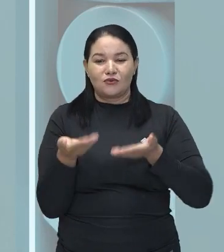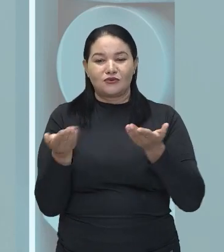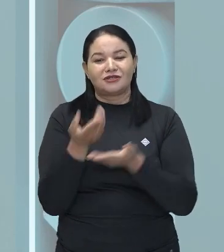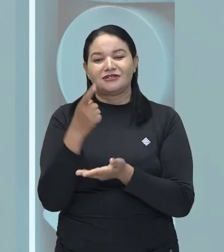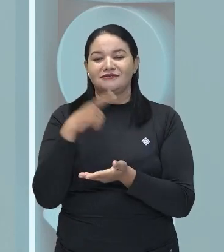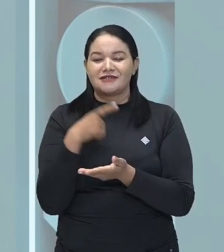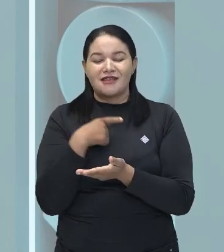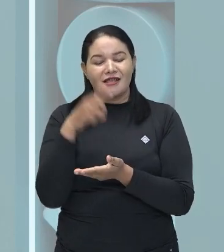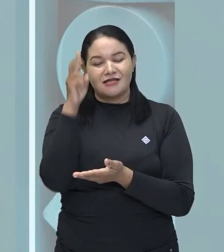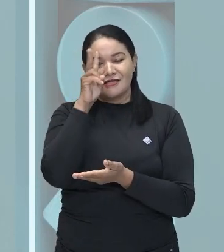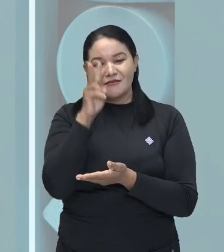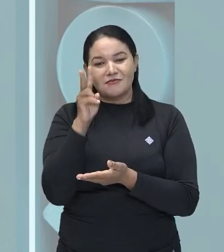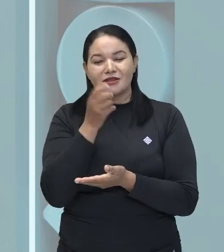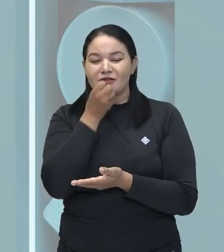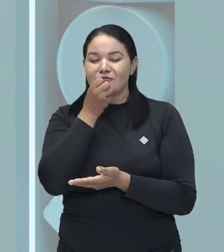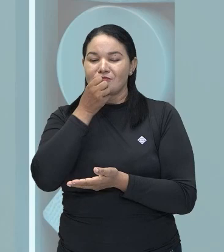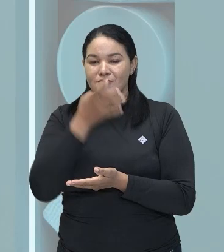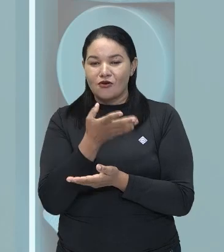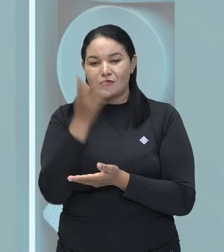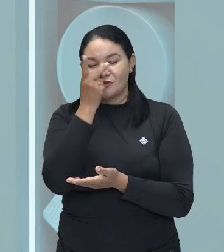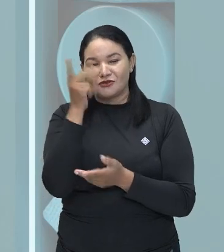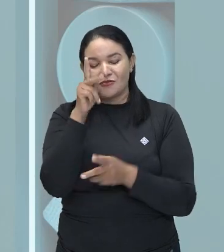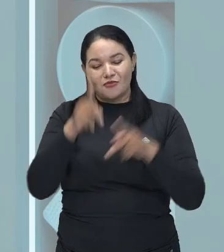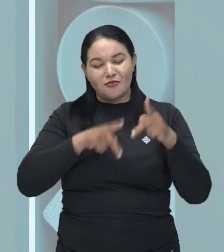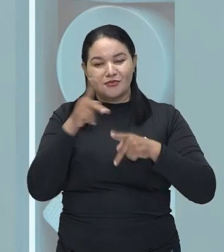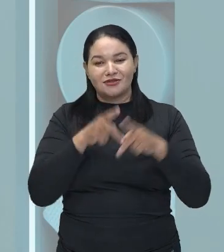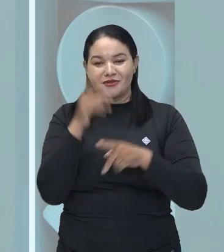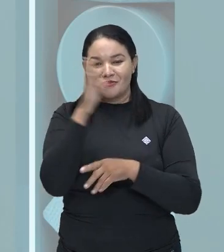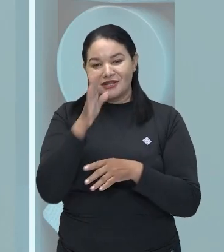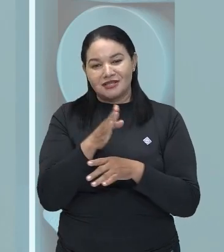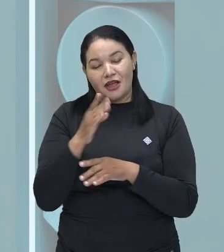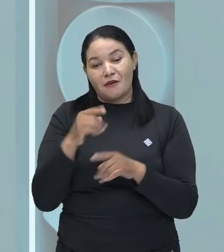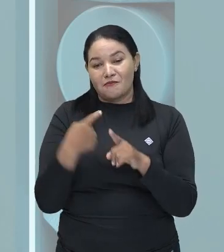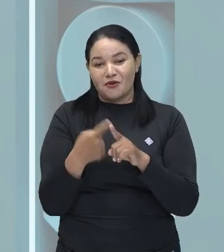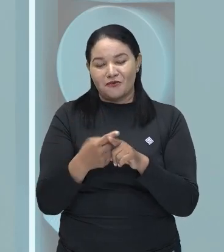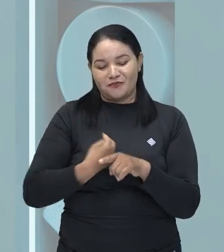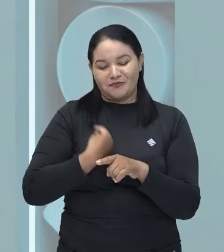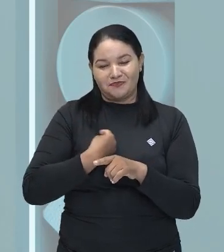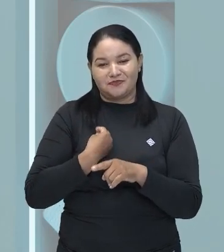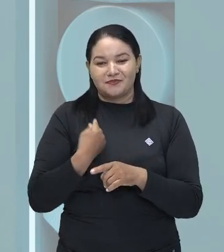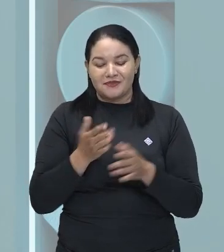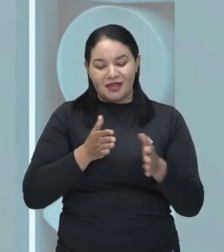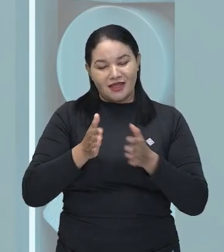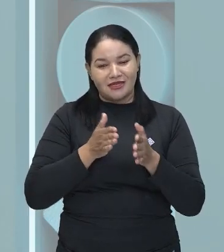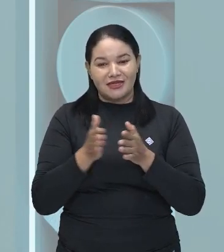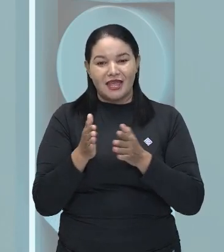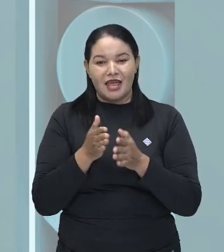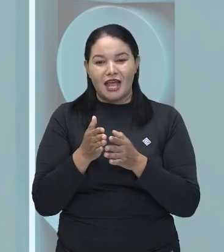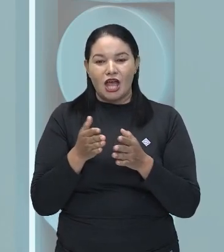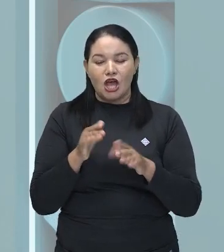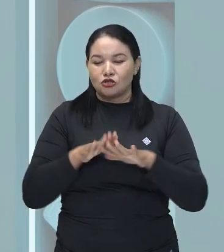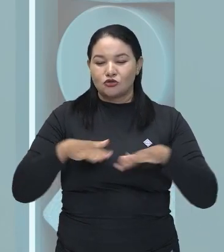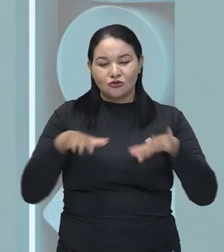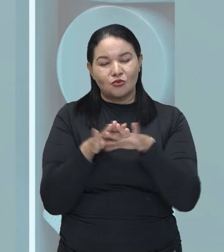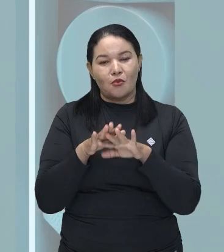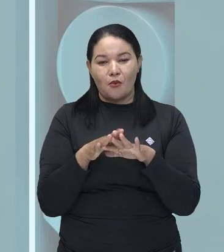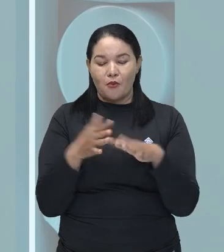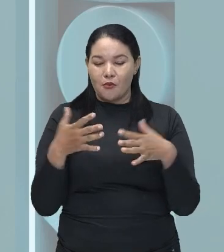felizes lembranças para a população brasileira que vivenciou esses momentos da Jovem Guarda, tudo muito descontraído,